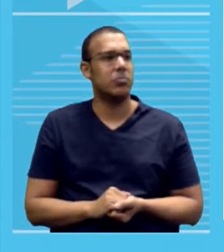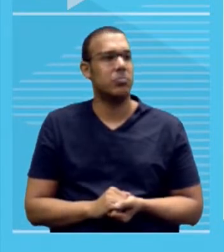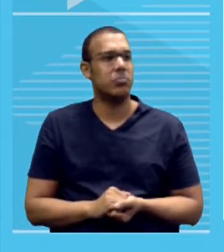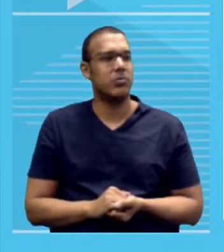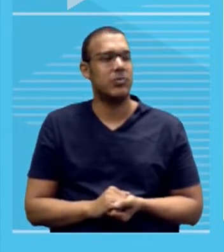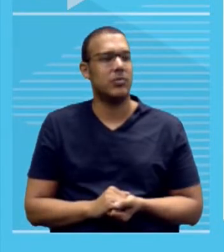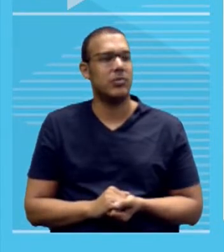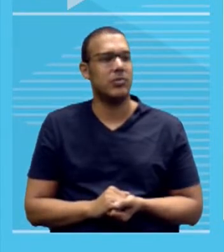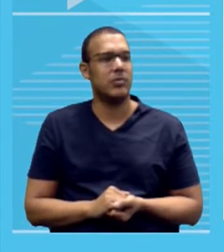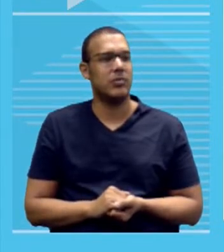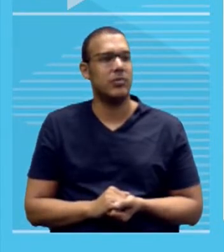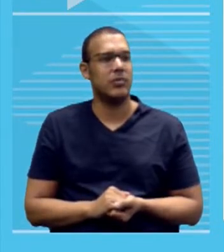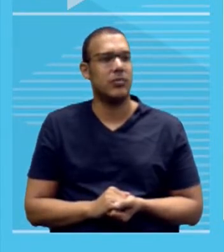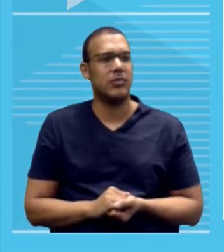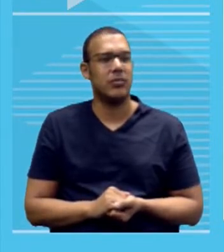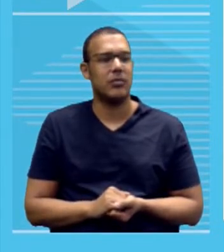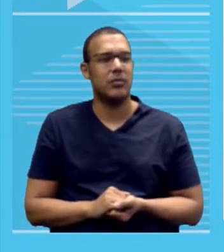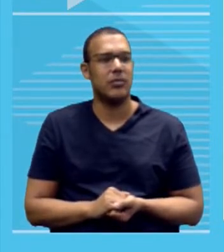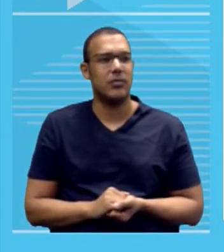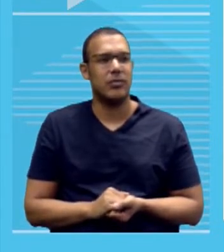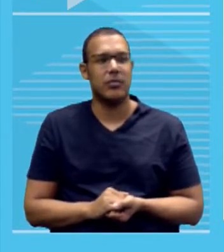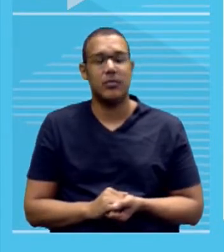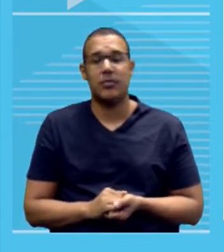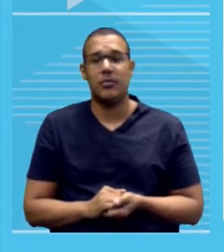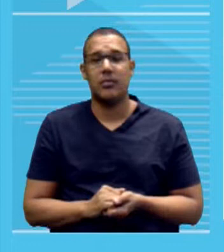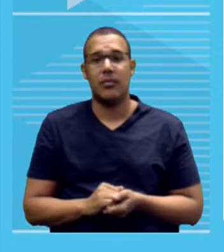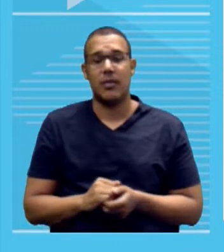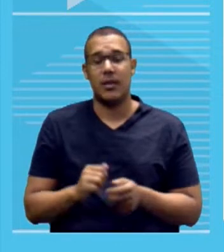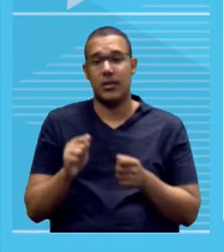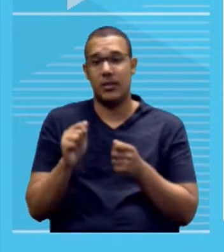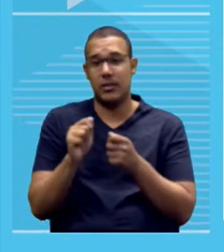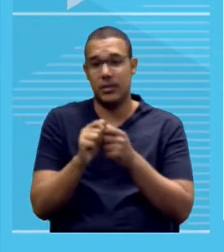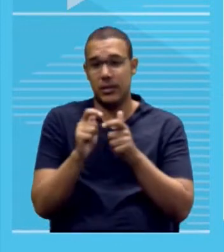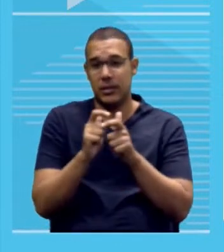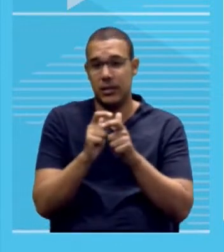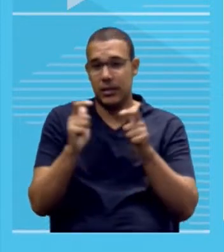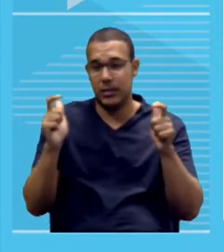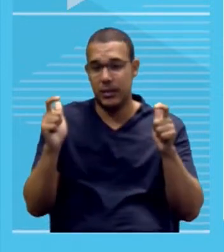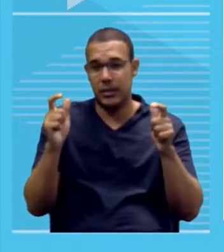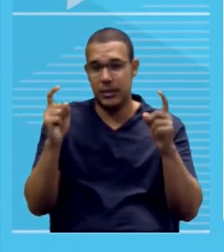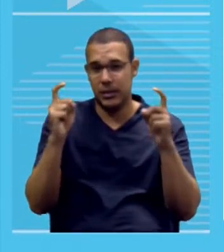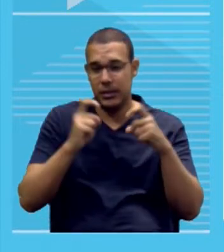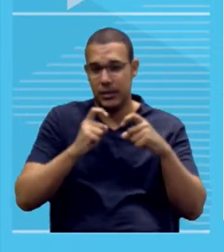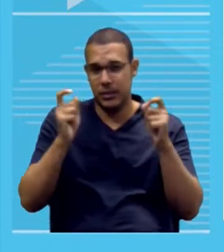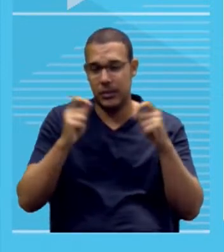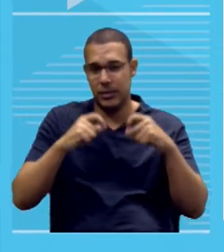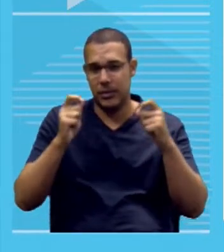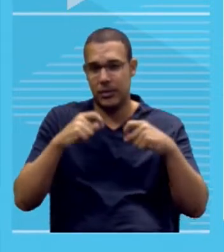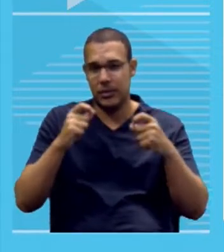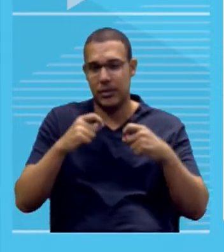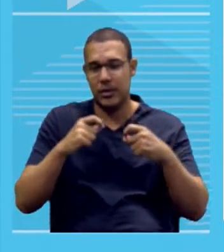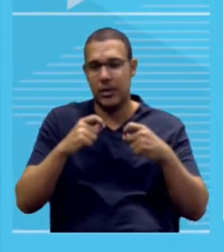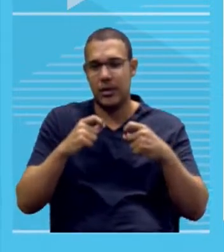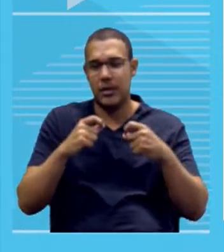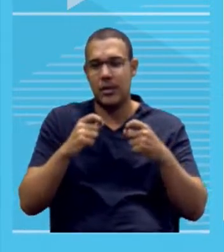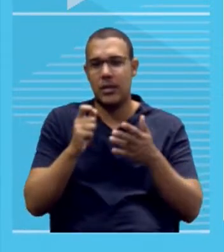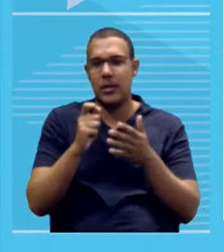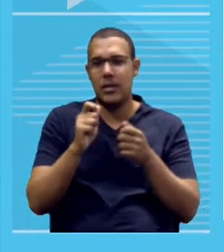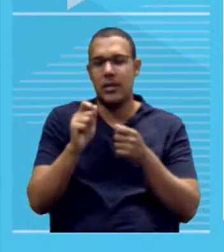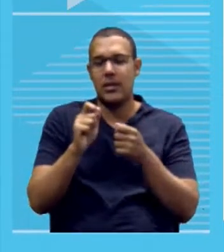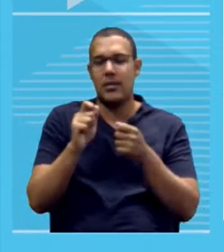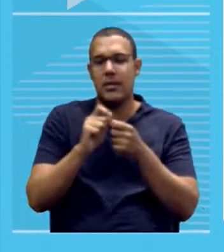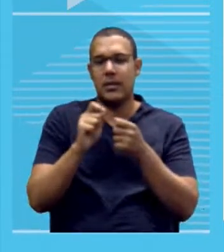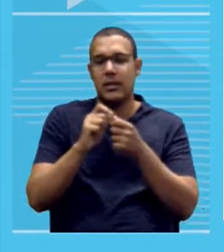de formas é claro a fazer a ampliação das possibilidades de construção de